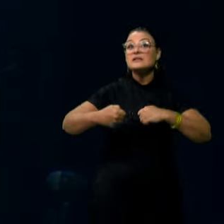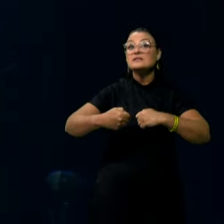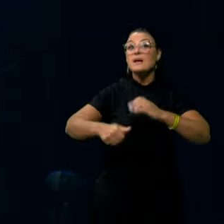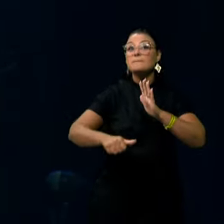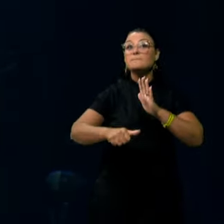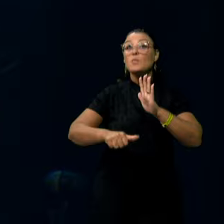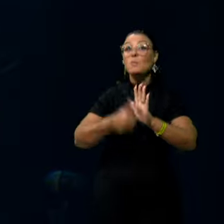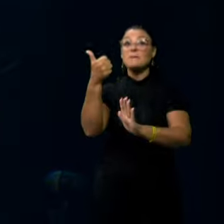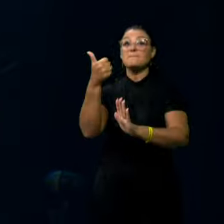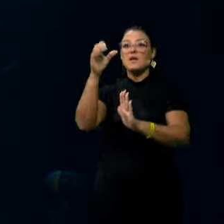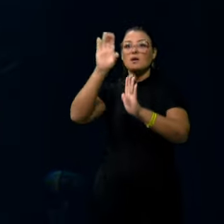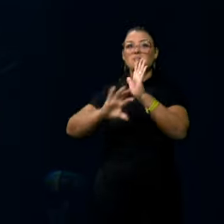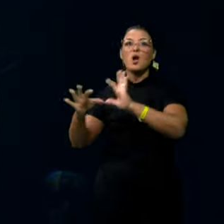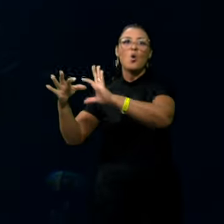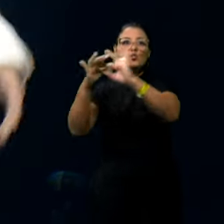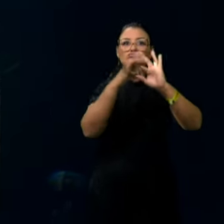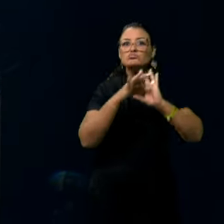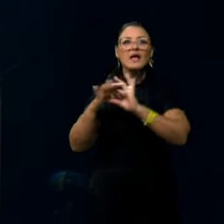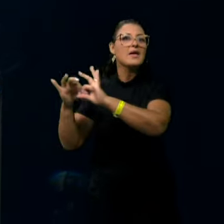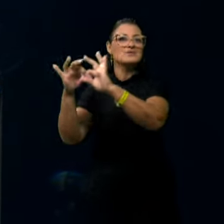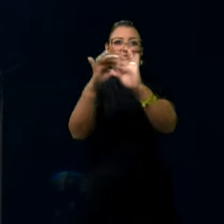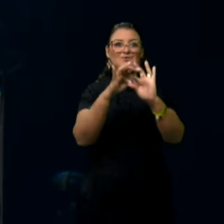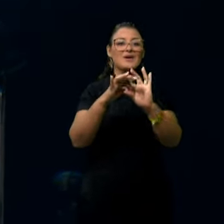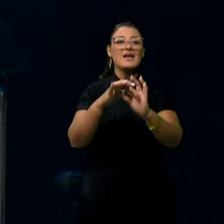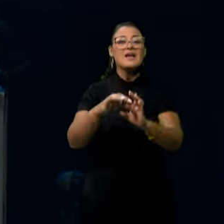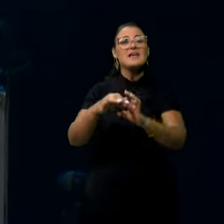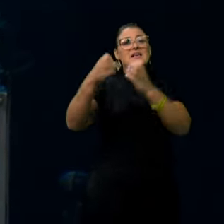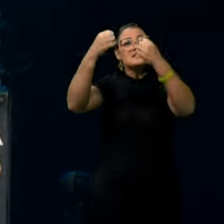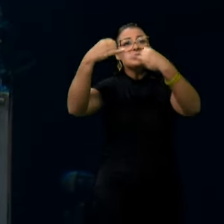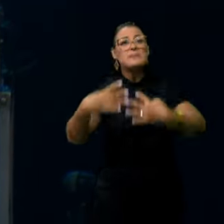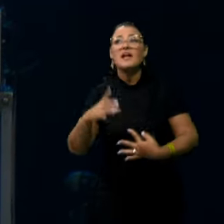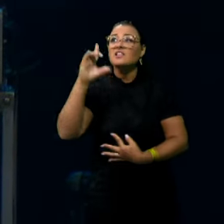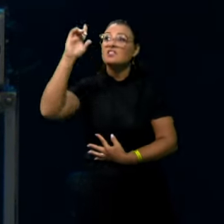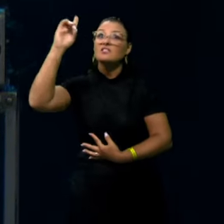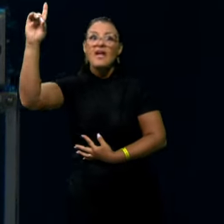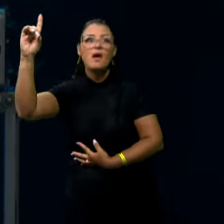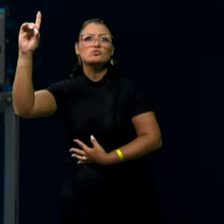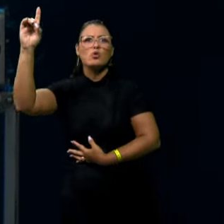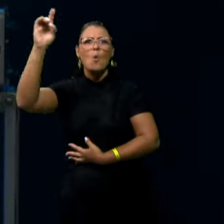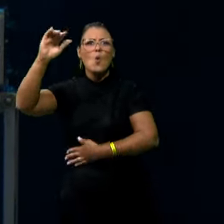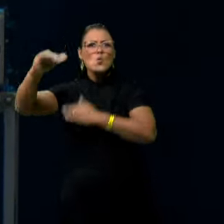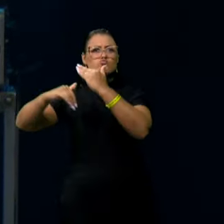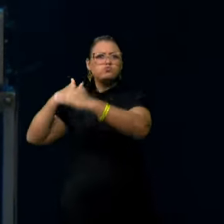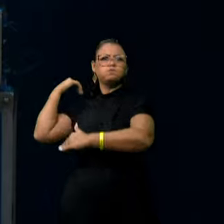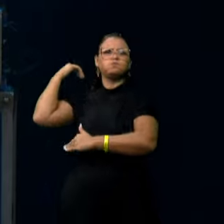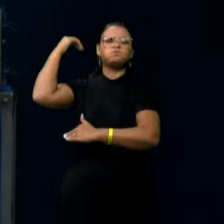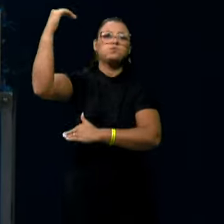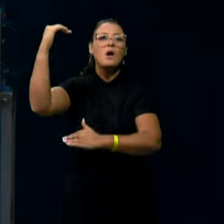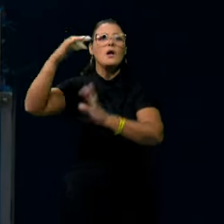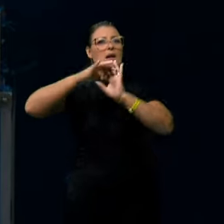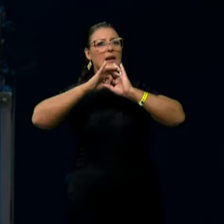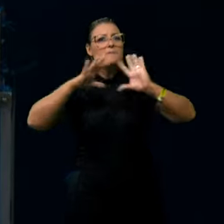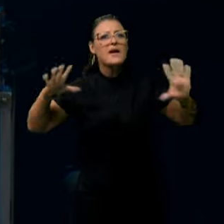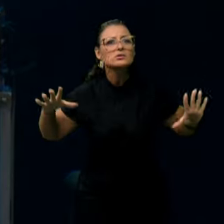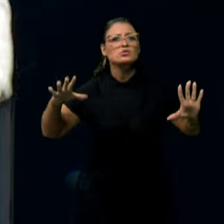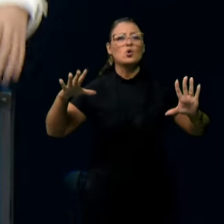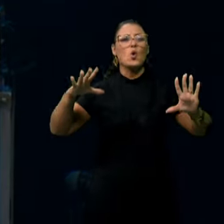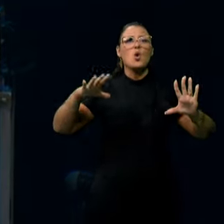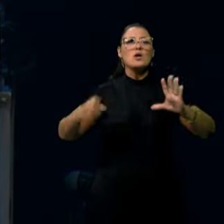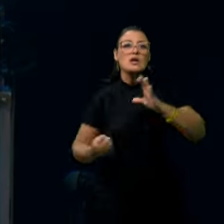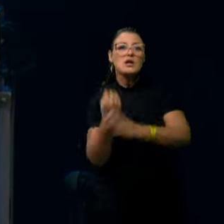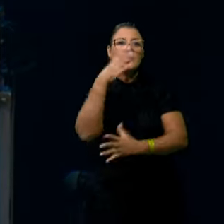de um Deus girar num Deus Universal que tem poder destruir o pecado que ele libertou você da madale que perdoou que